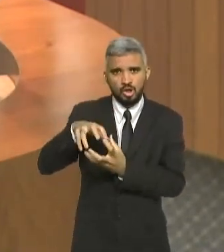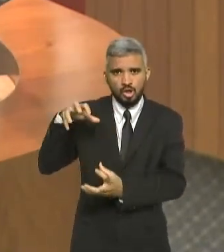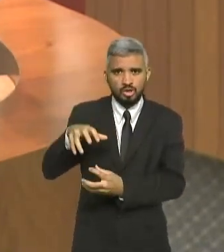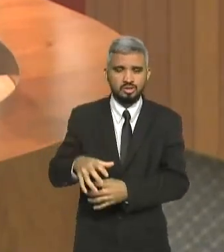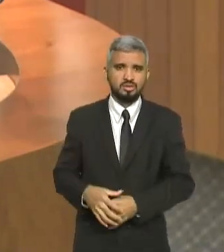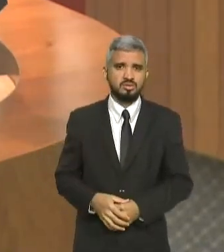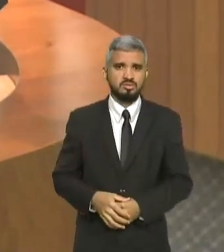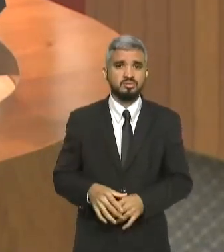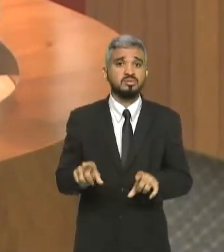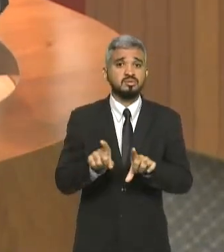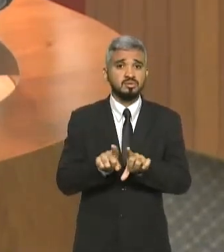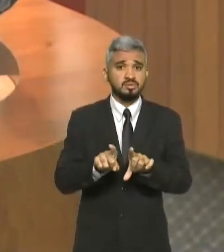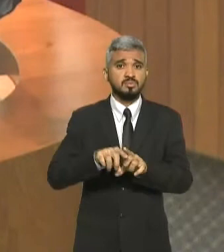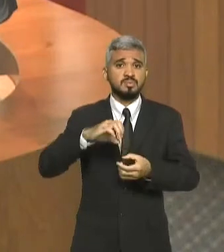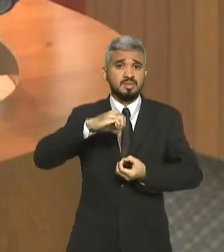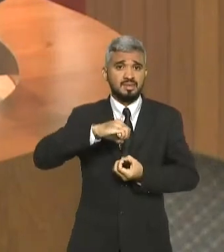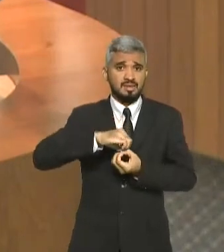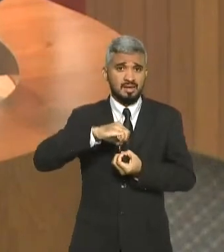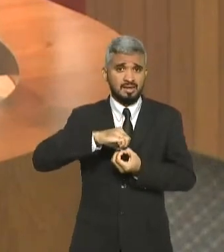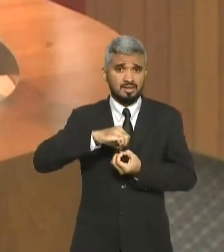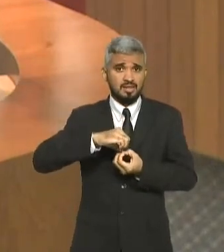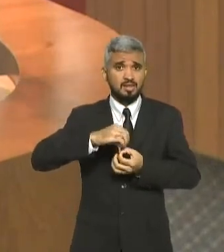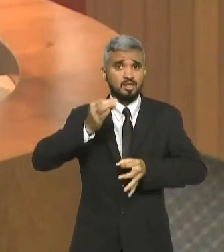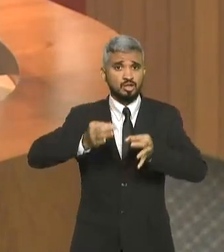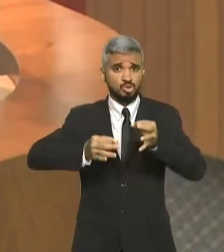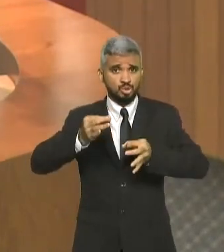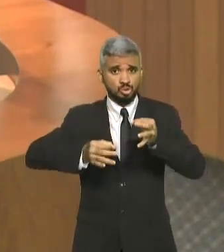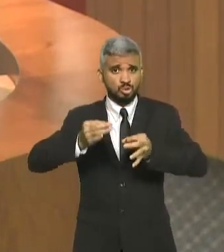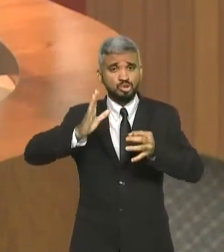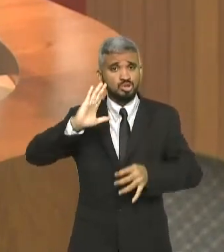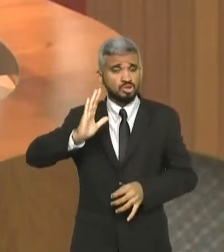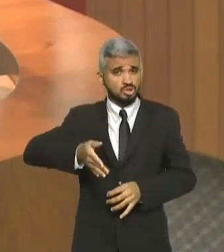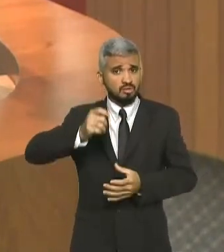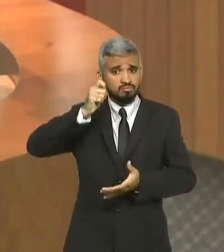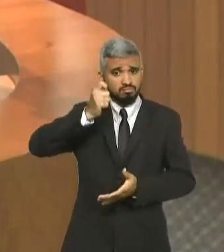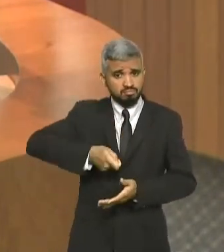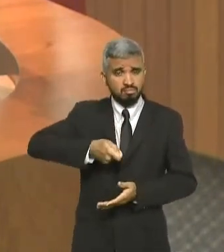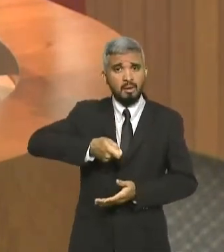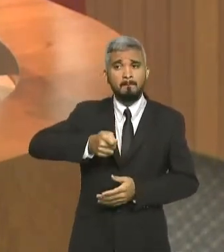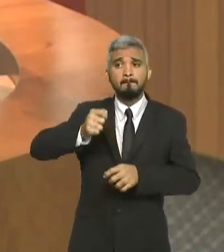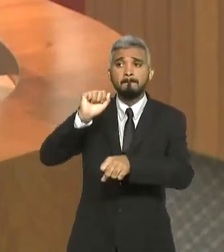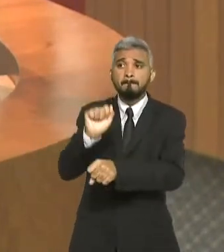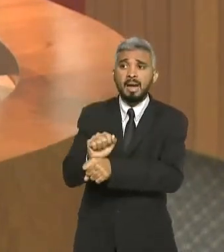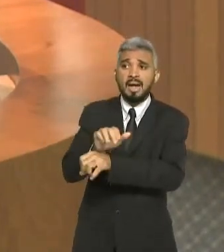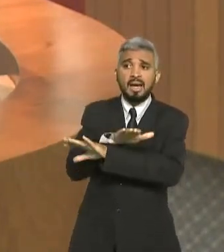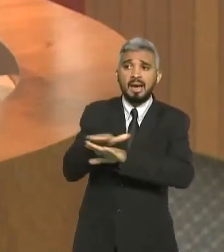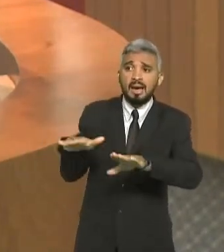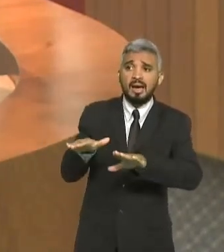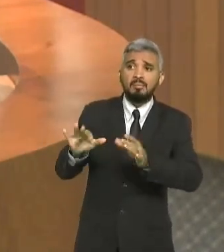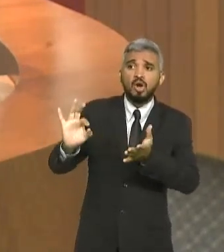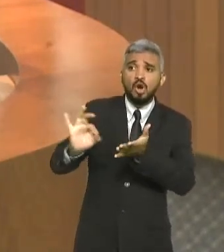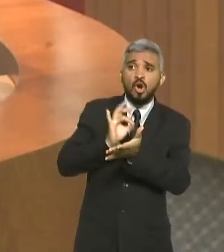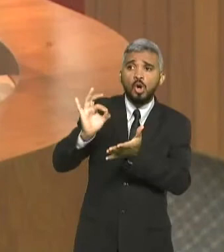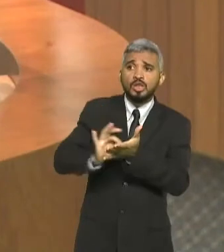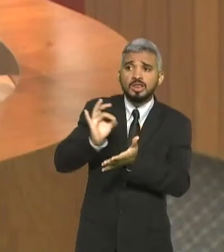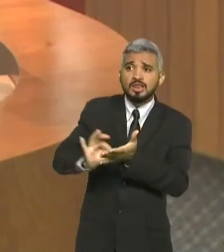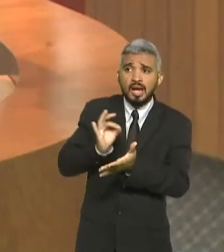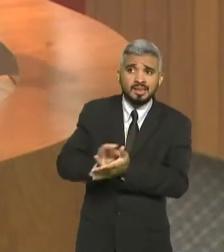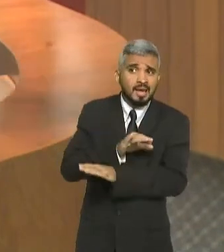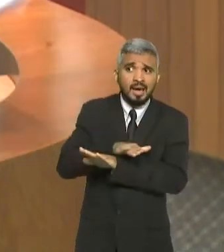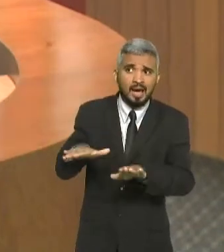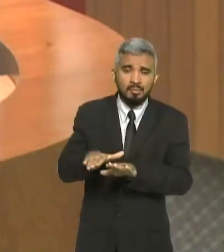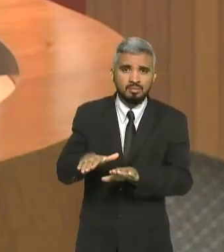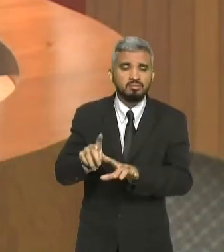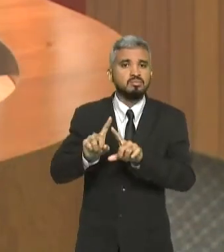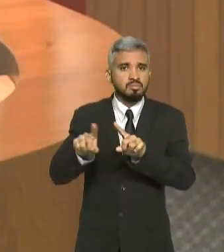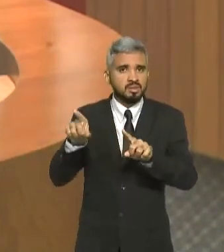a justiça já determinou que ele pare com esses contratos irregulares, imundos, porcos, nojentos. E